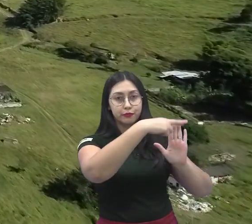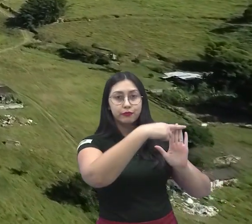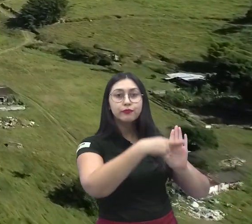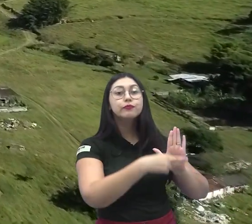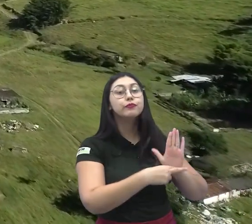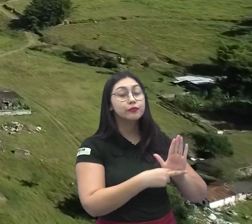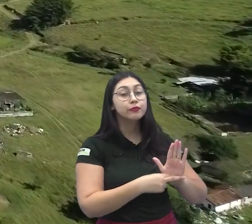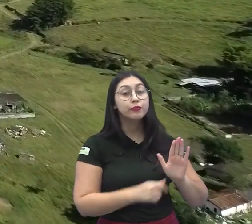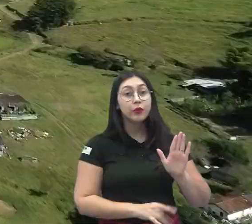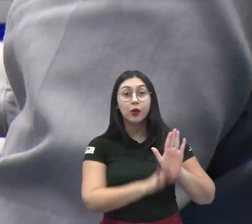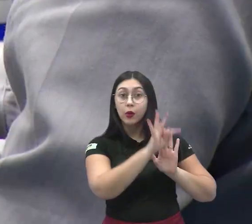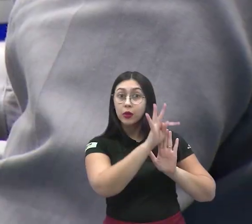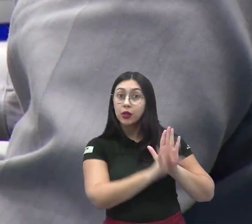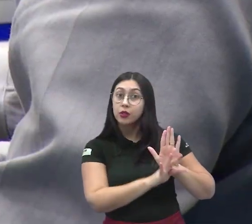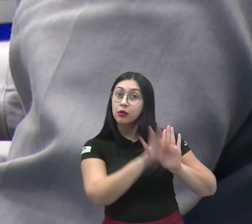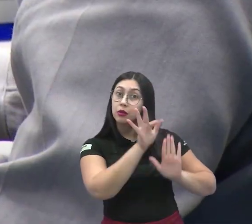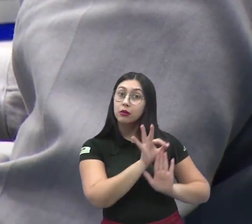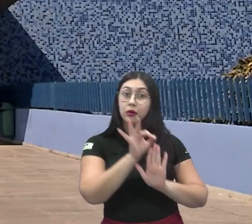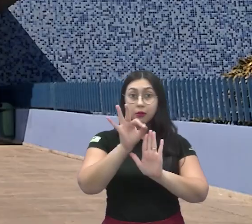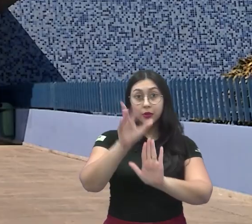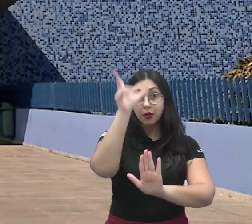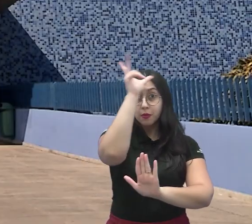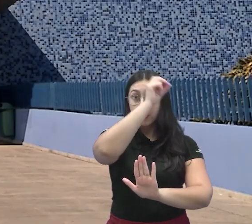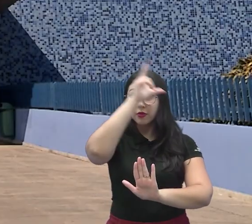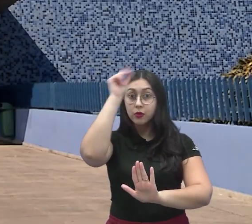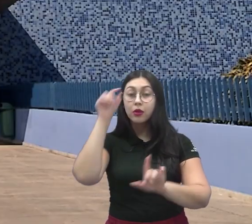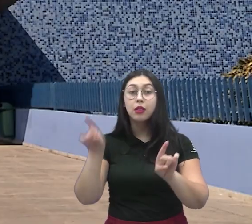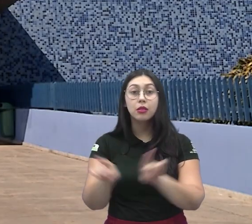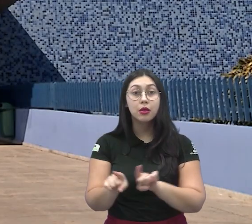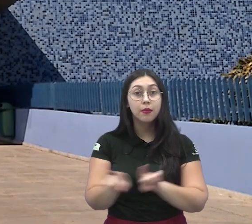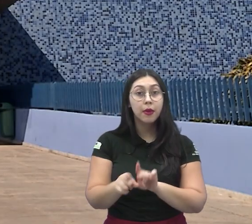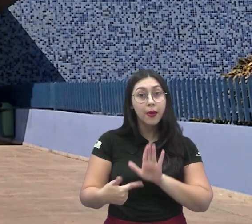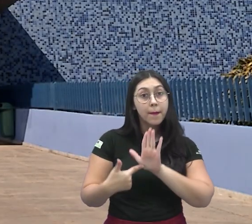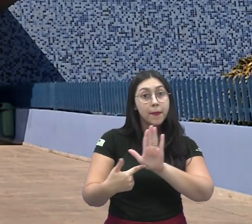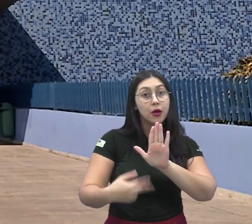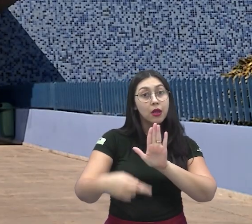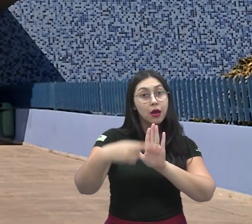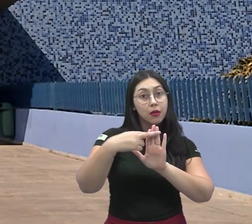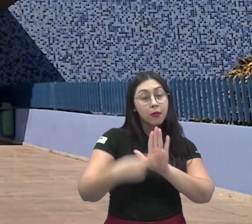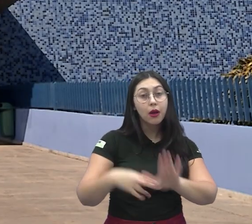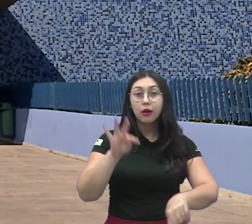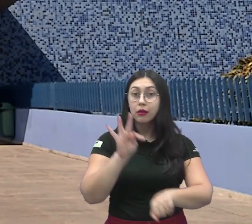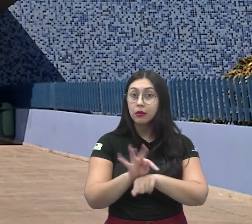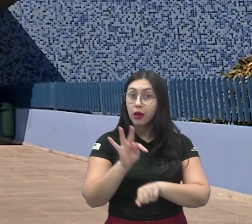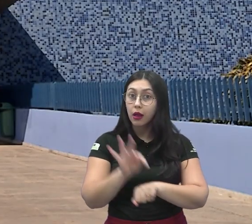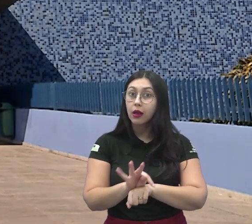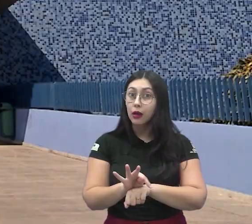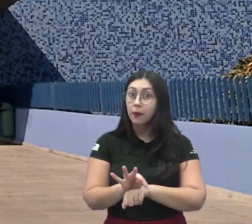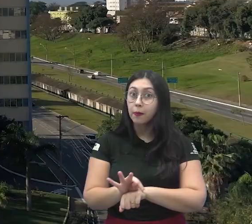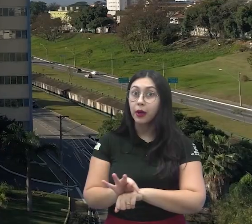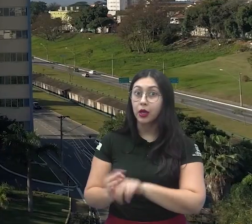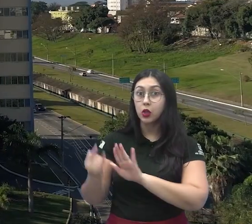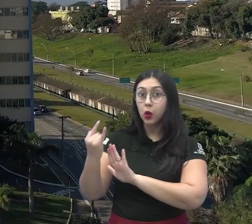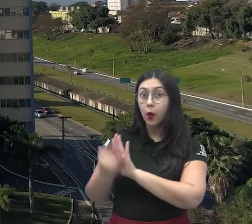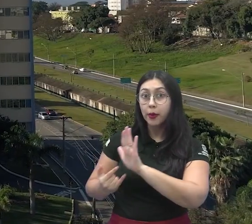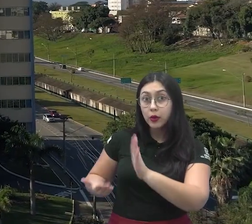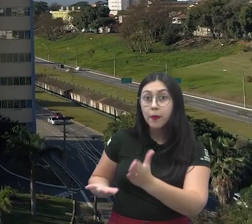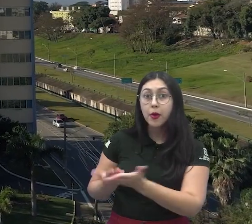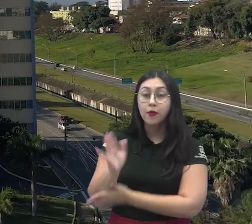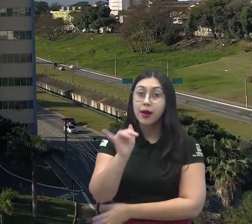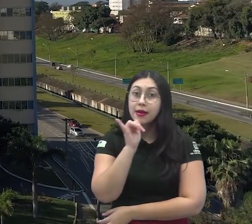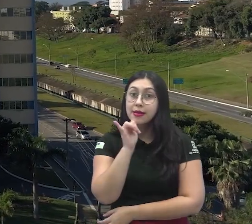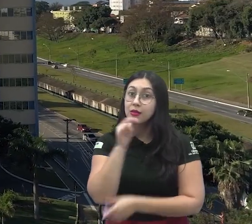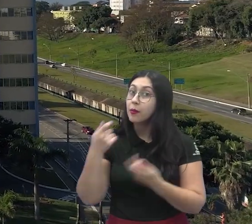as normas previstas. O texto encaminhado pela Prefeitura ainda define alguns requisitos técnicos para aprovação,